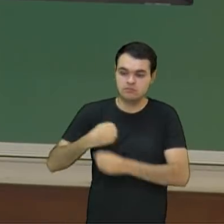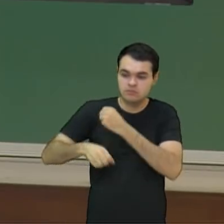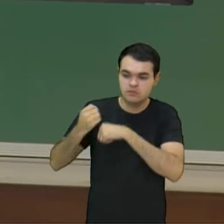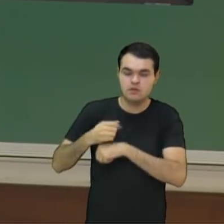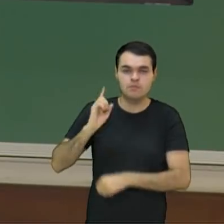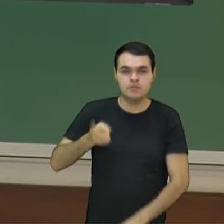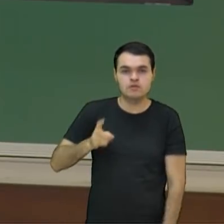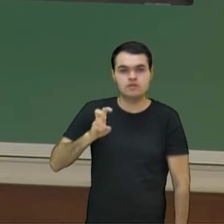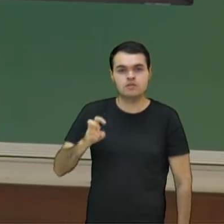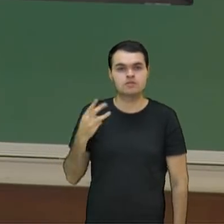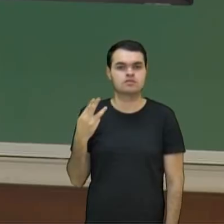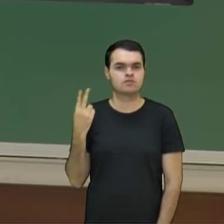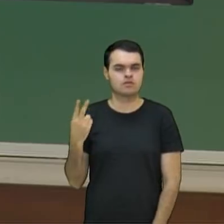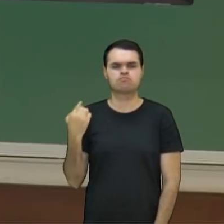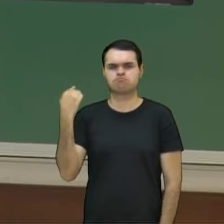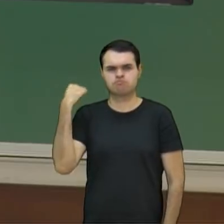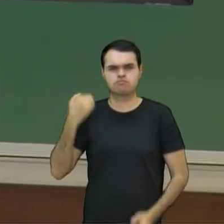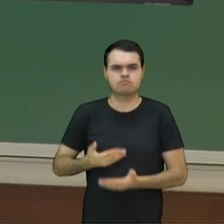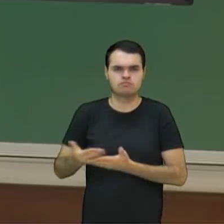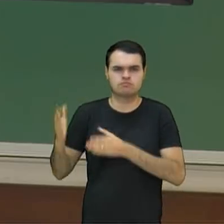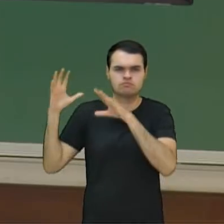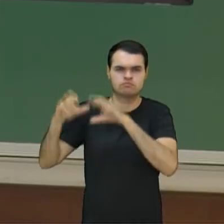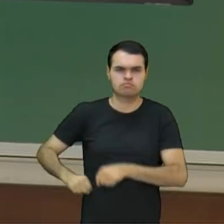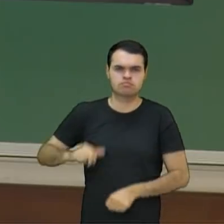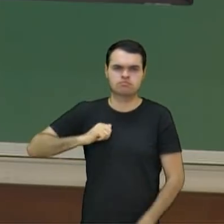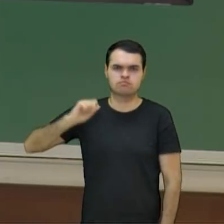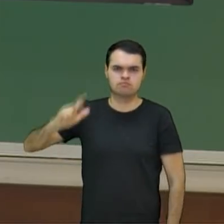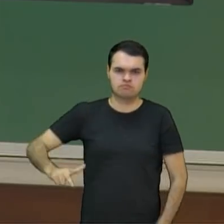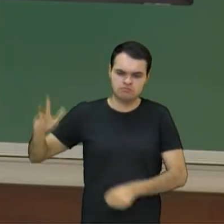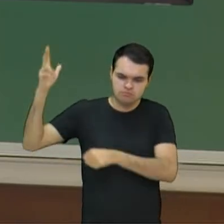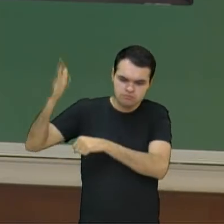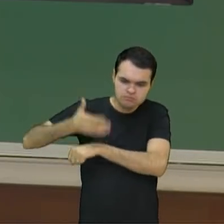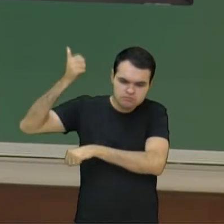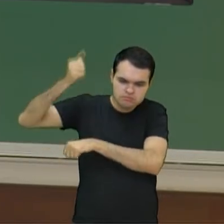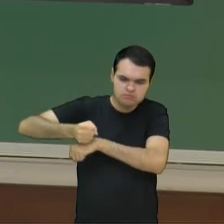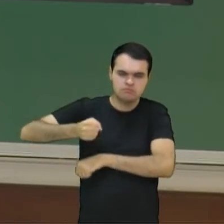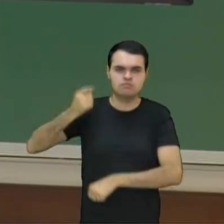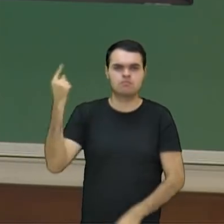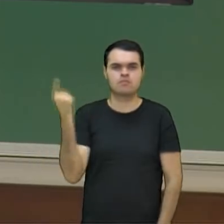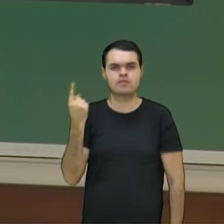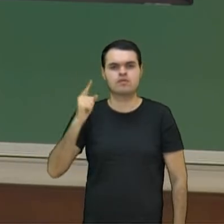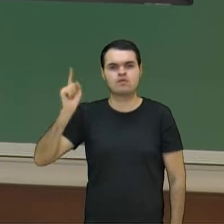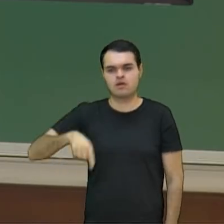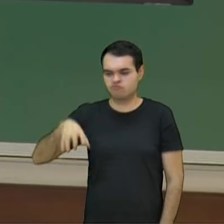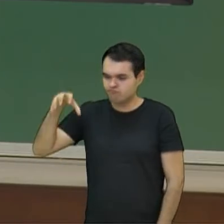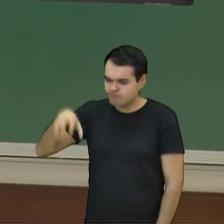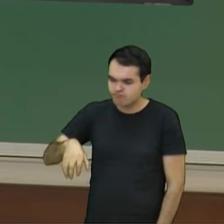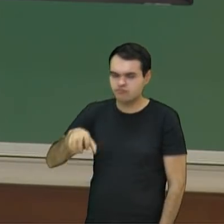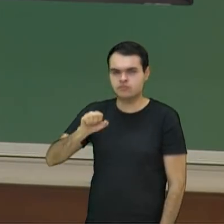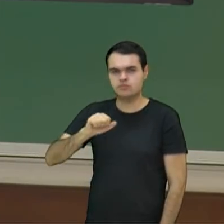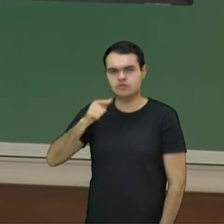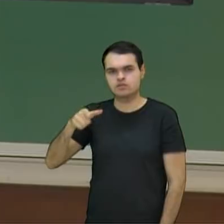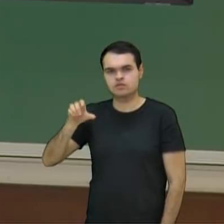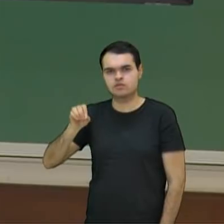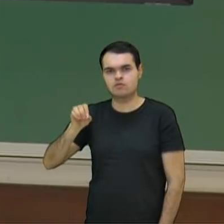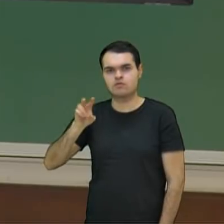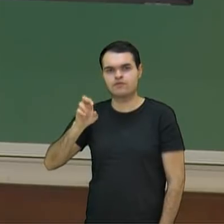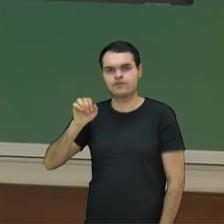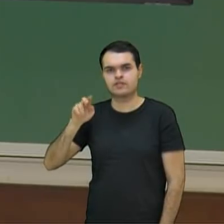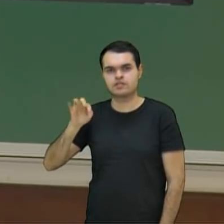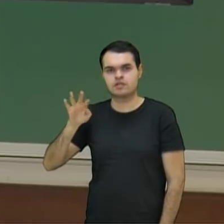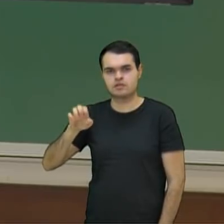1532. Então, bem no início ali da ocupação portuguesa. E o primeiro foi São Vicente, no litoral de São Paulo.